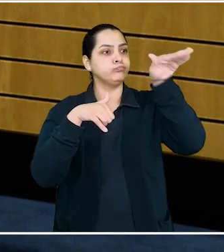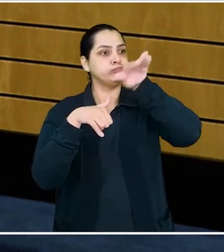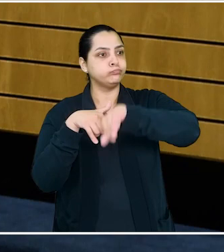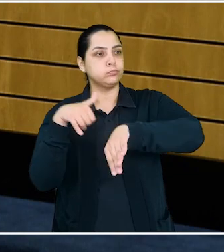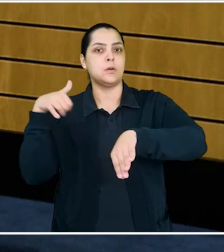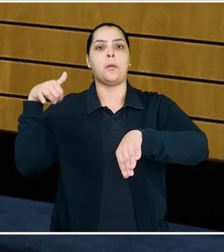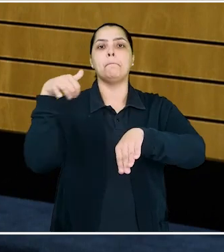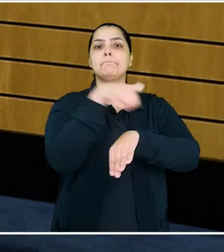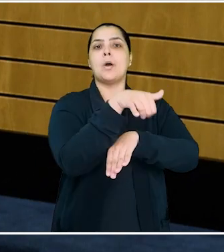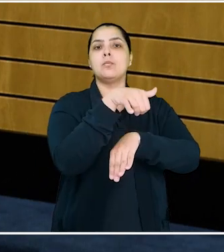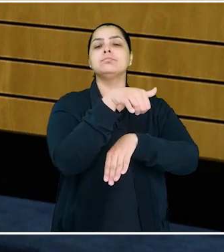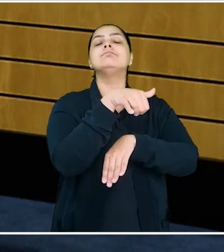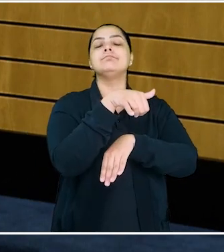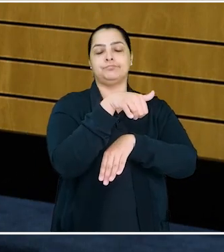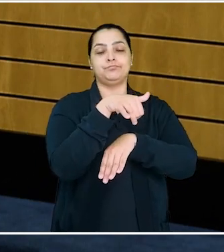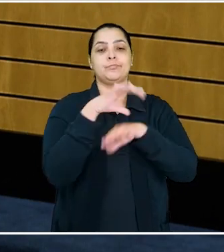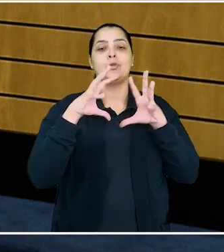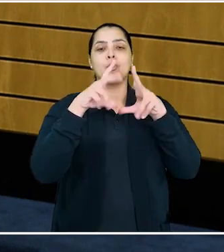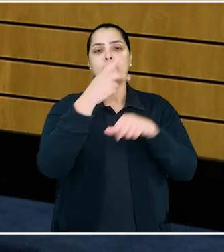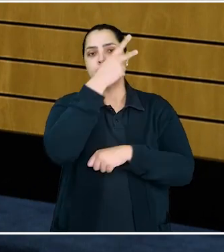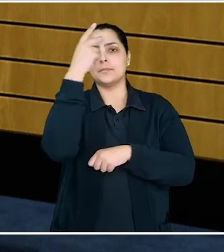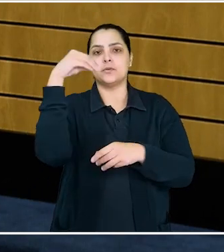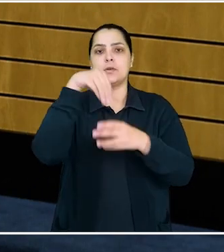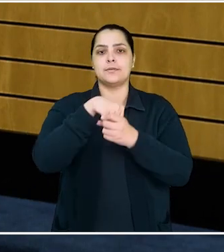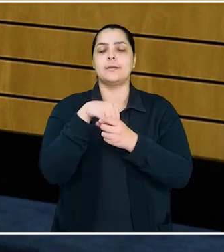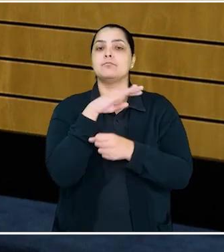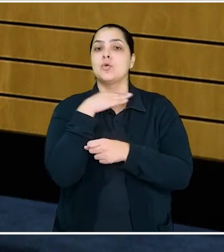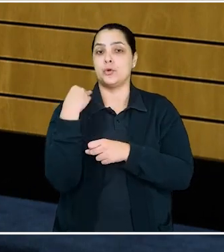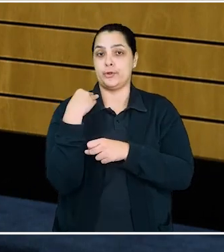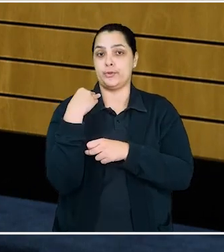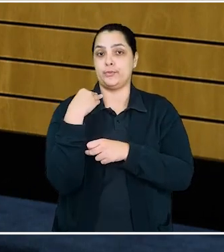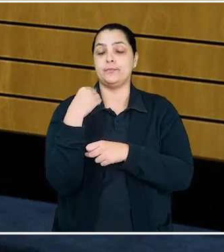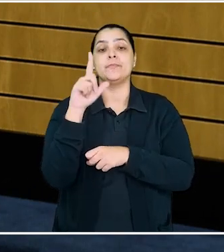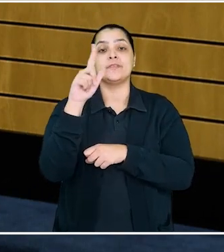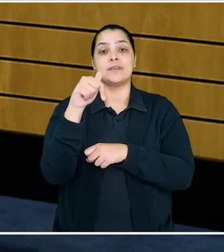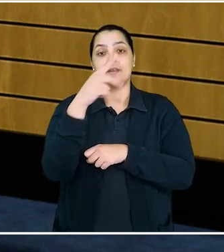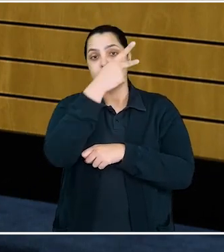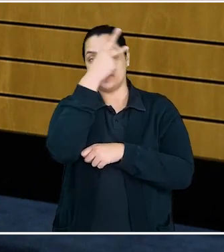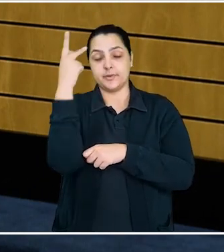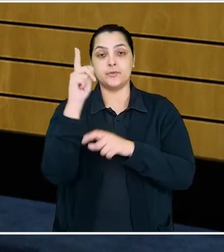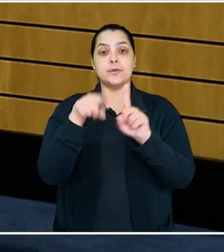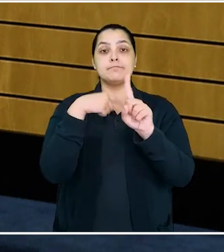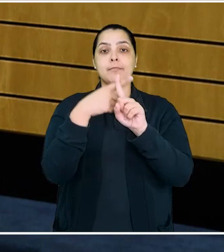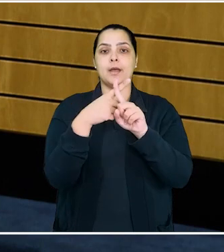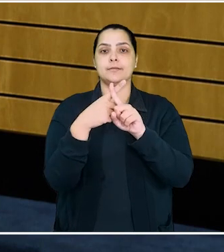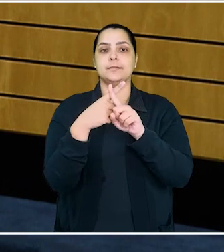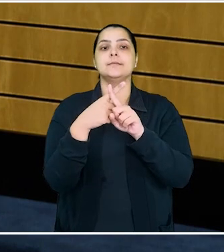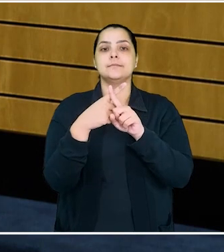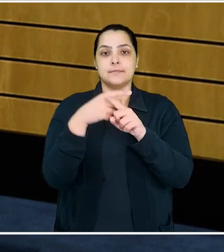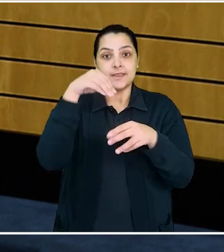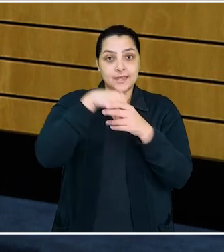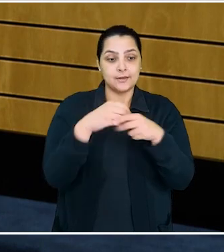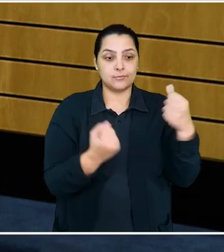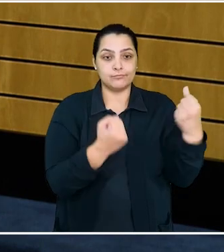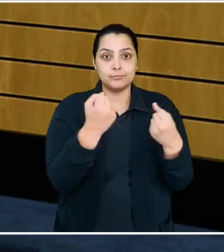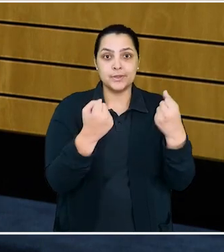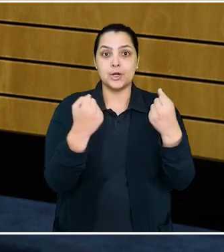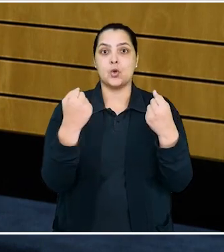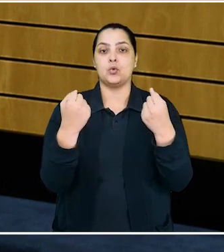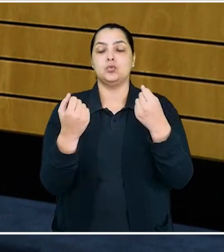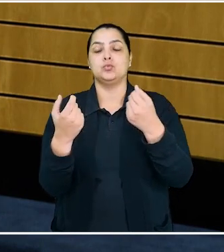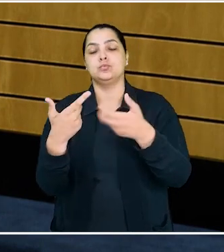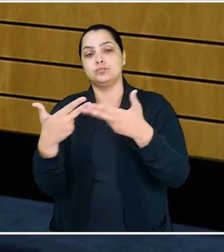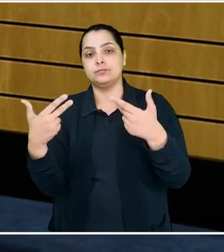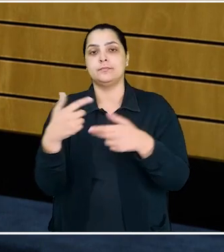da Pedra Bonita, matando todos que estavam a bordo, os tripulantes e 17 passageiros, inclusive o petroleiro. A viúva